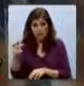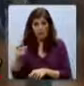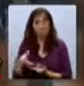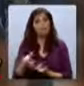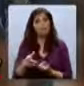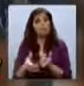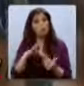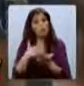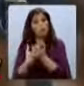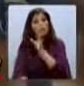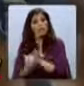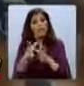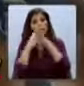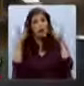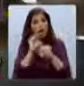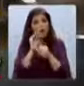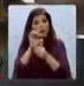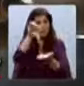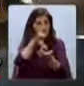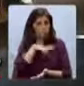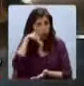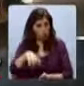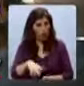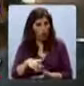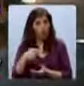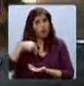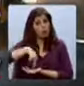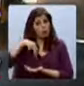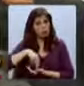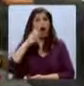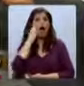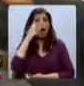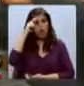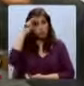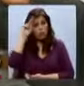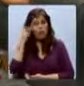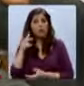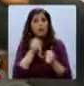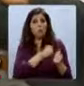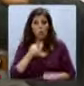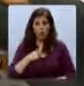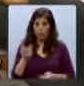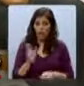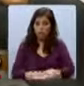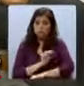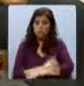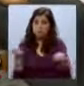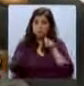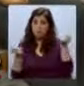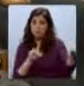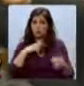dos Santos propôs a criação do maior banco com sede em Portugal e composições em Angola Moçambique Polónia congestão portuguesa